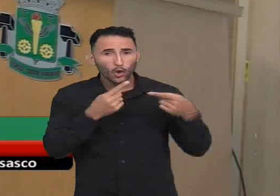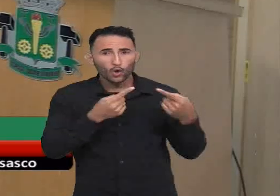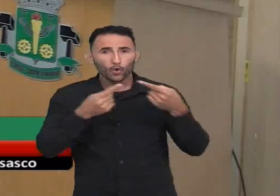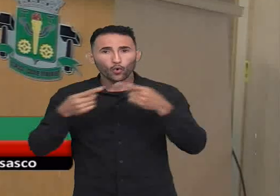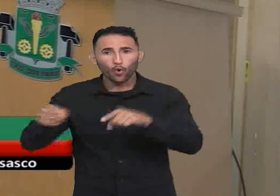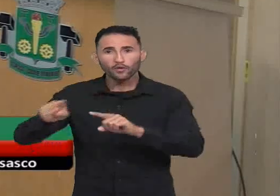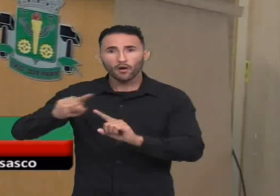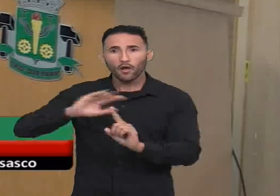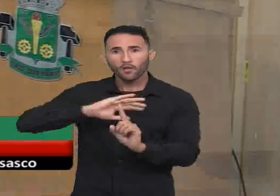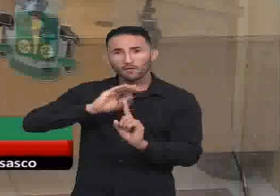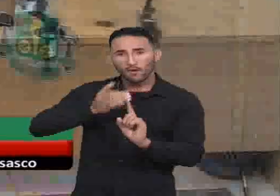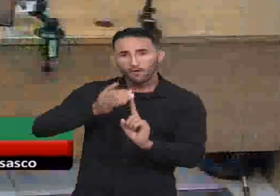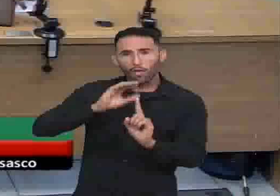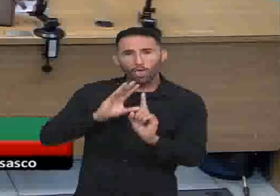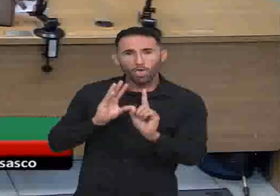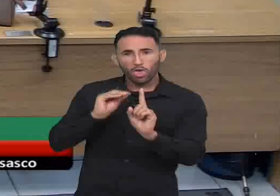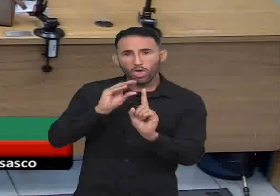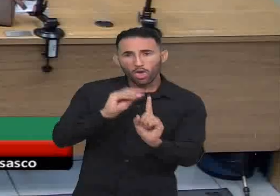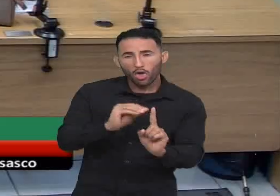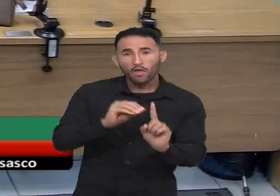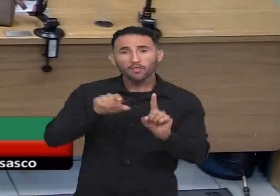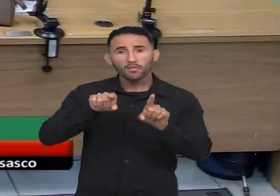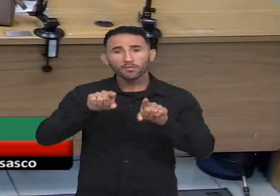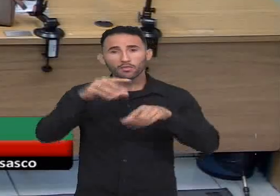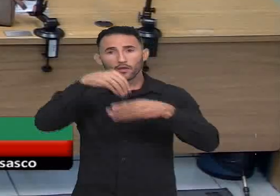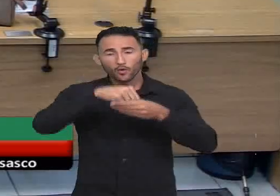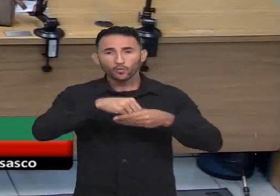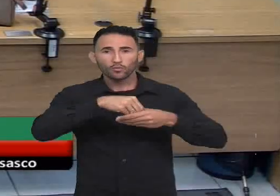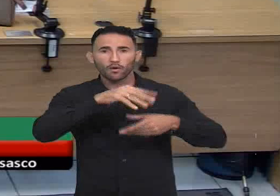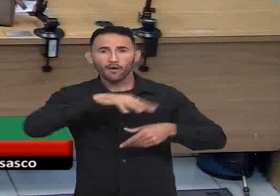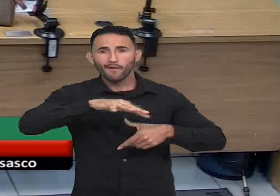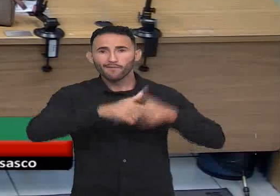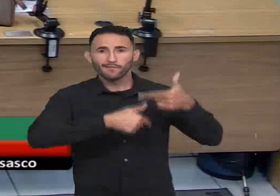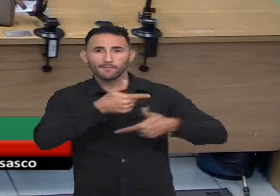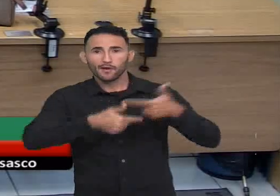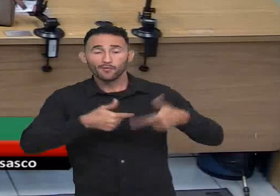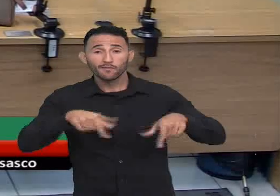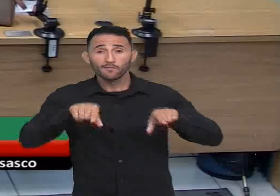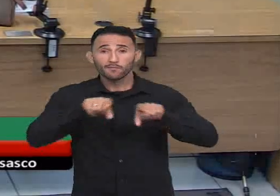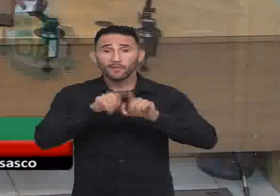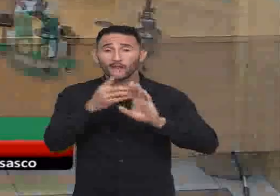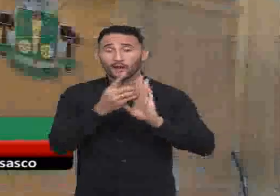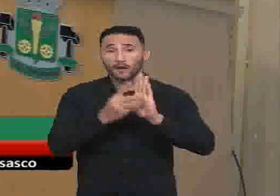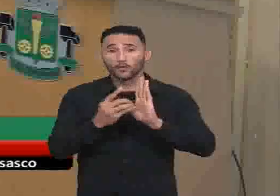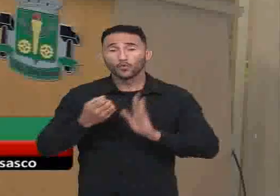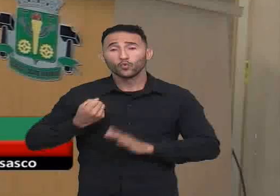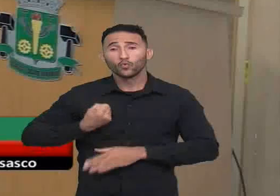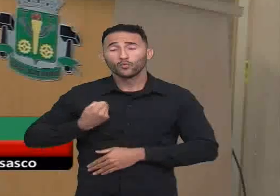Assédio Moral e Sexual contra Mulheres no Ambiente de Trabalho. Decreto número